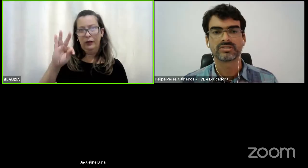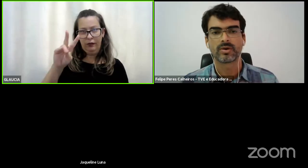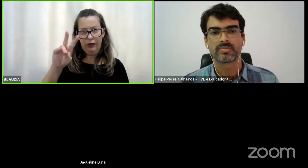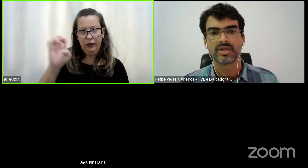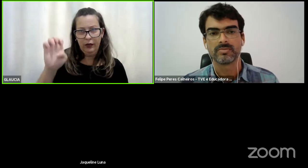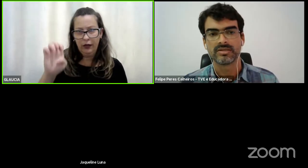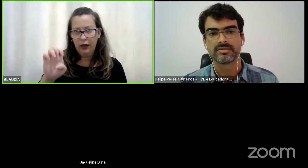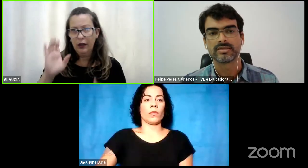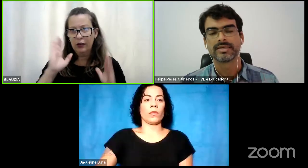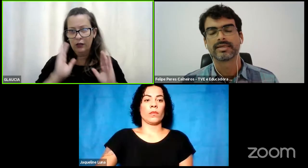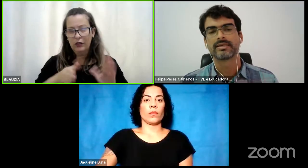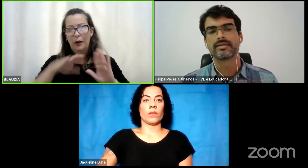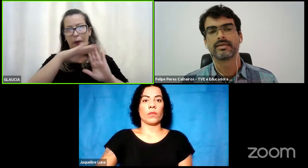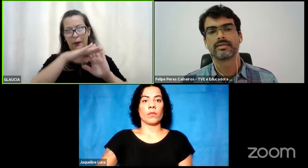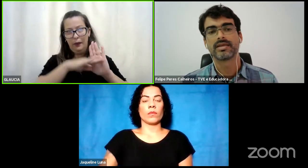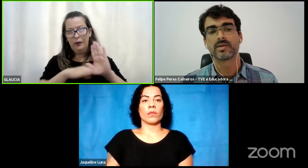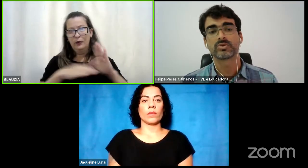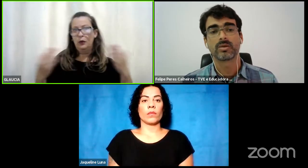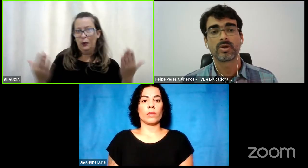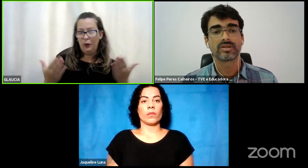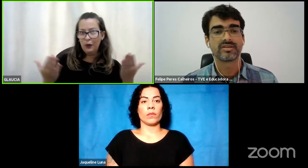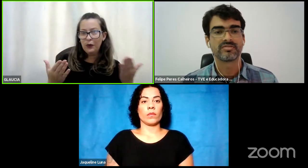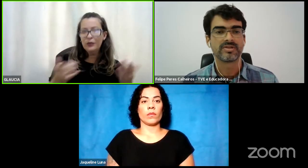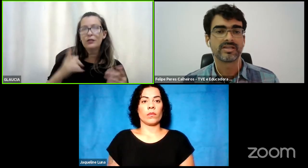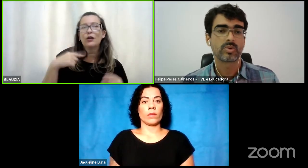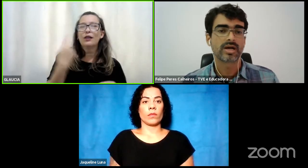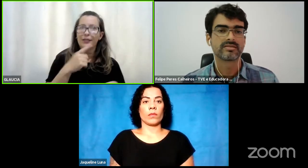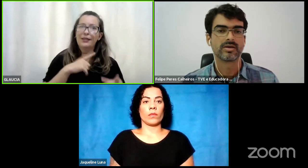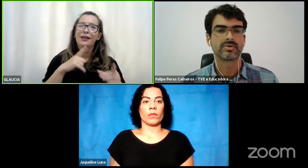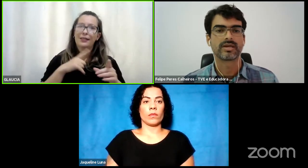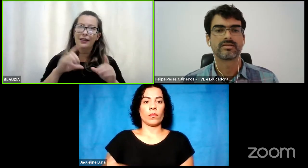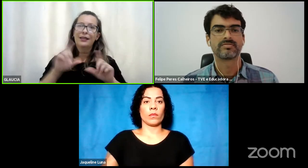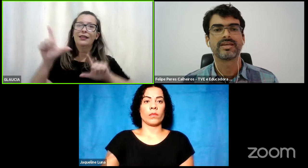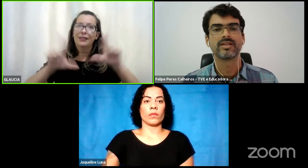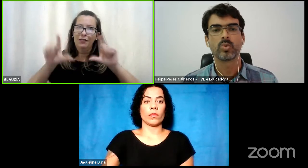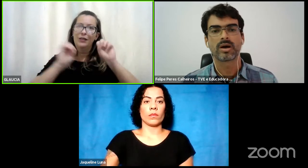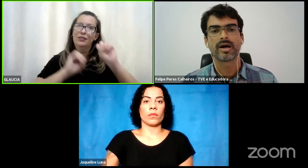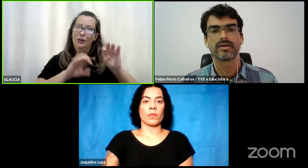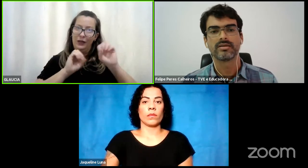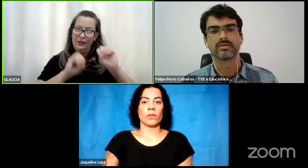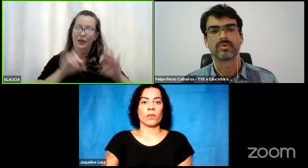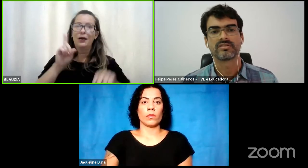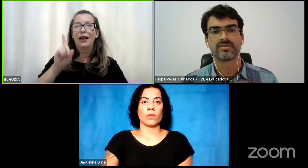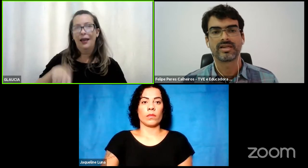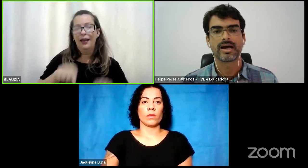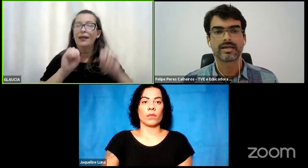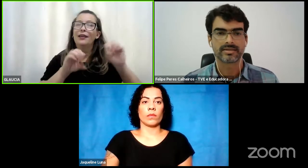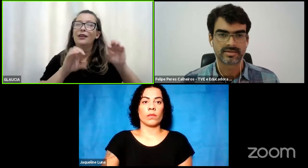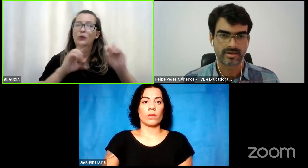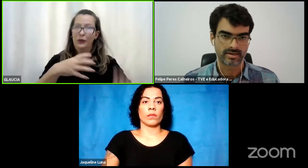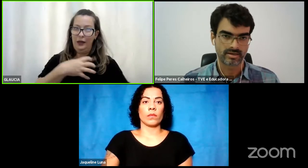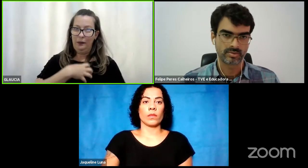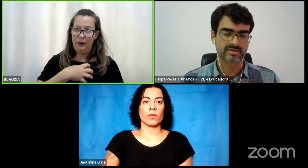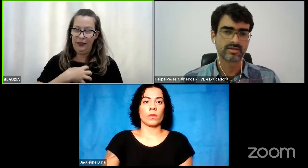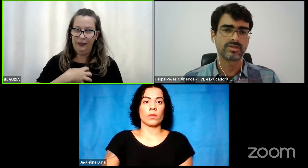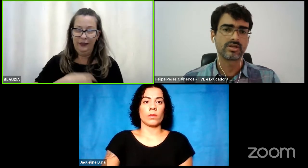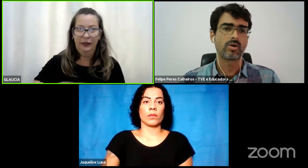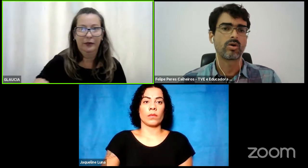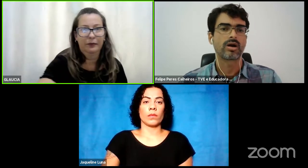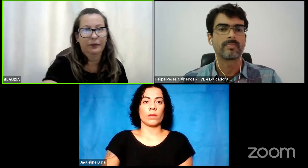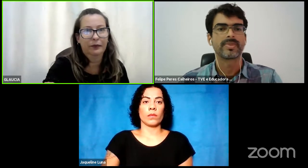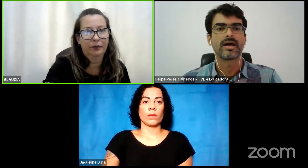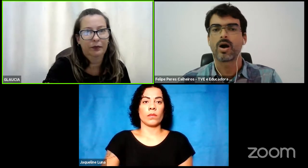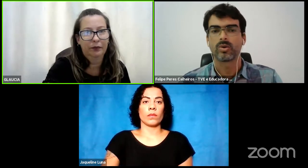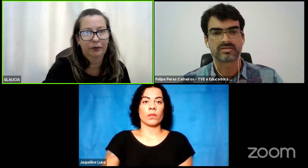multiprogramação hoje, né, o que permite que tenhamos também uma TV de educação, que é a TV Educa Bahia, uma TV ligada à Secretaria de Educação e